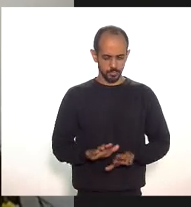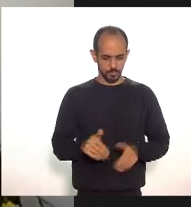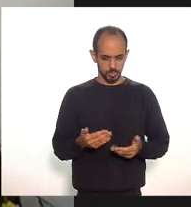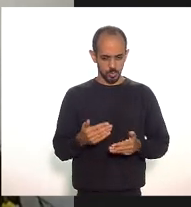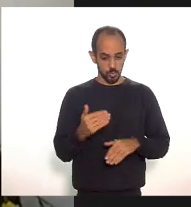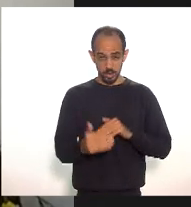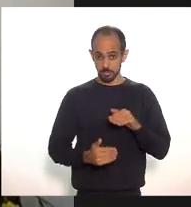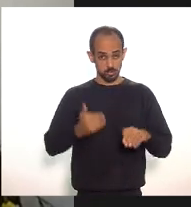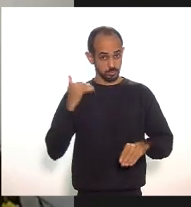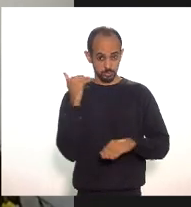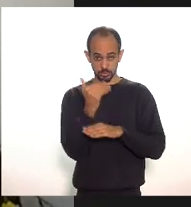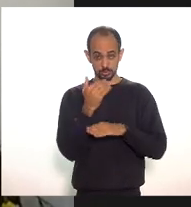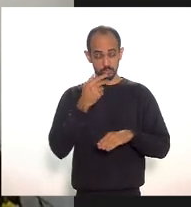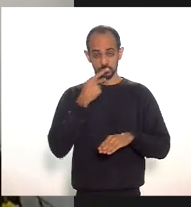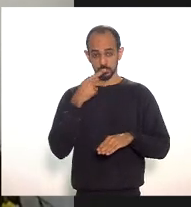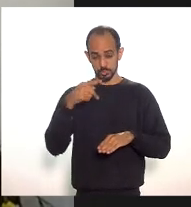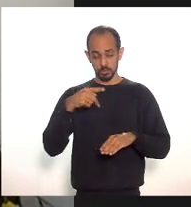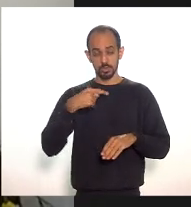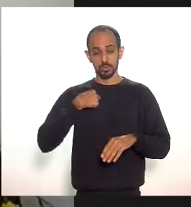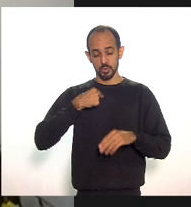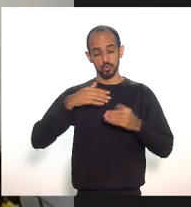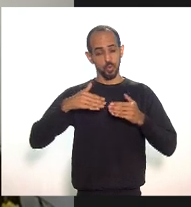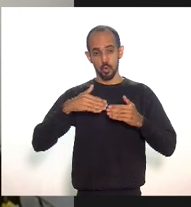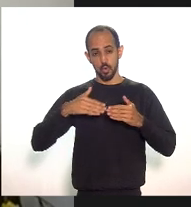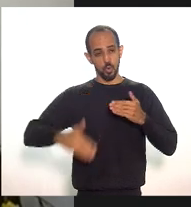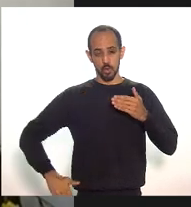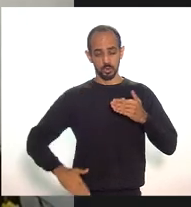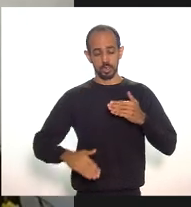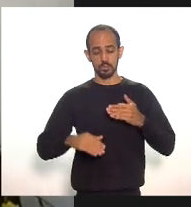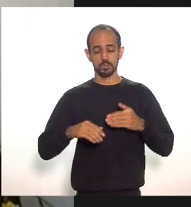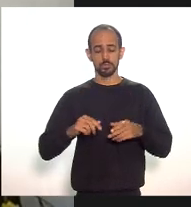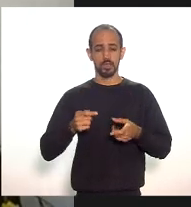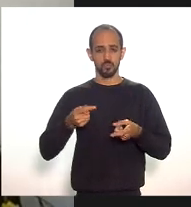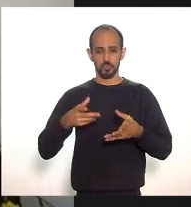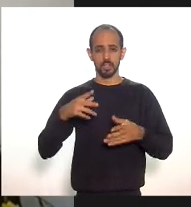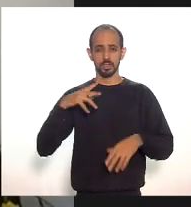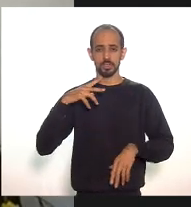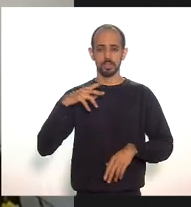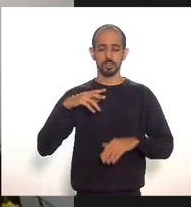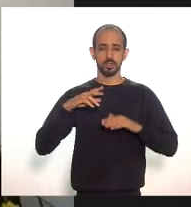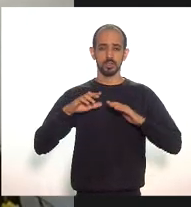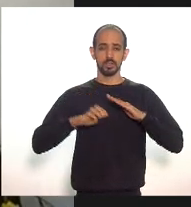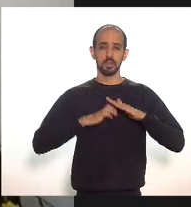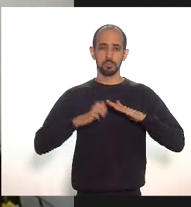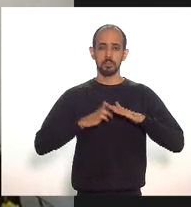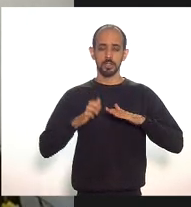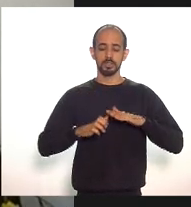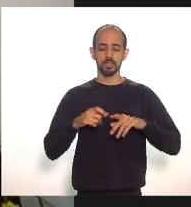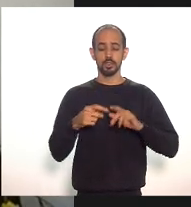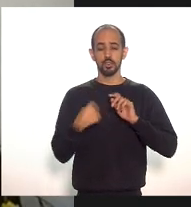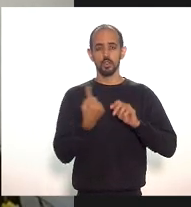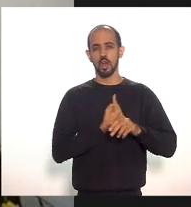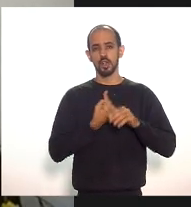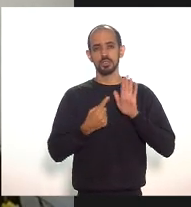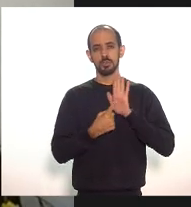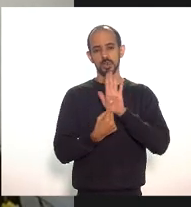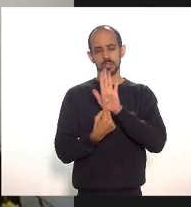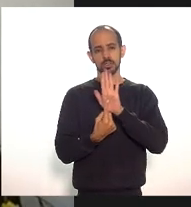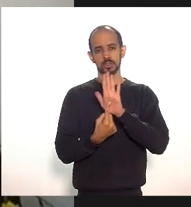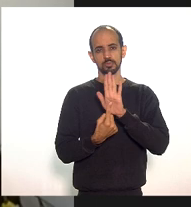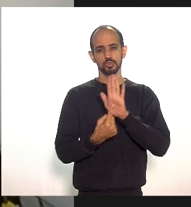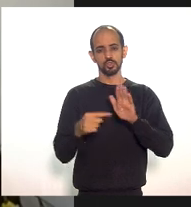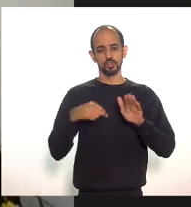ressaltado que sou realmente contra a privatização da cidade que nós apresentamos enquanto